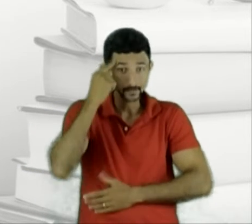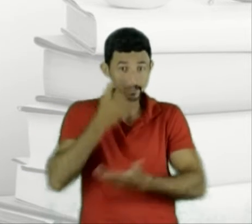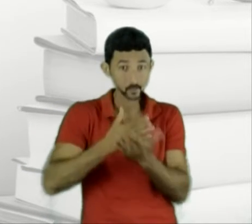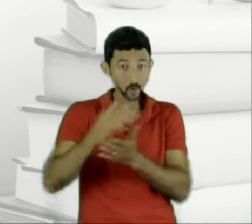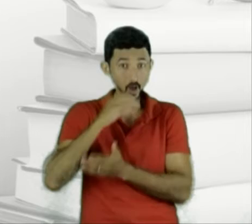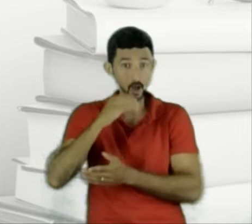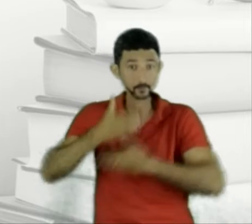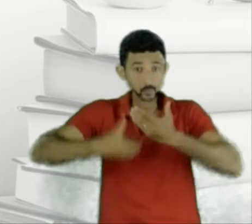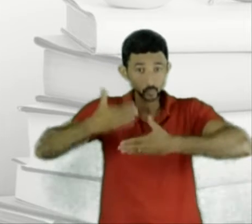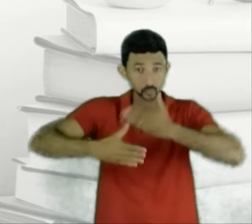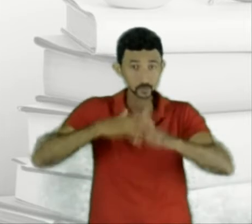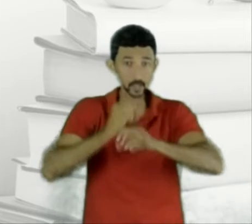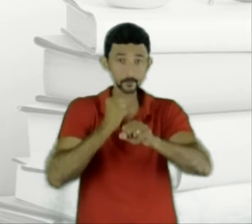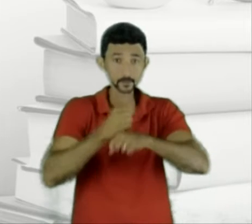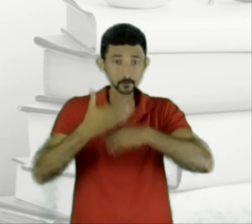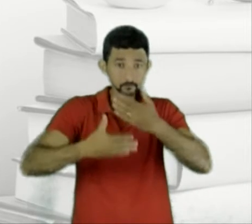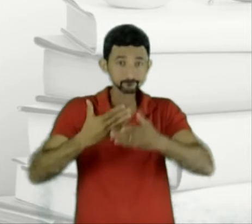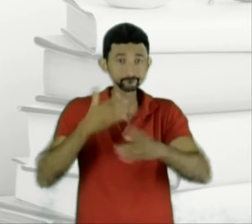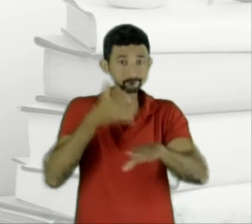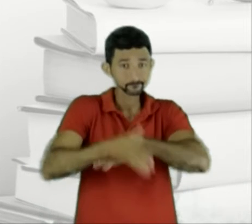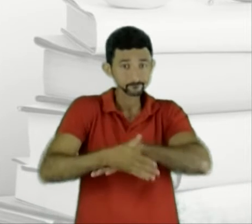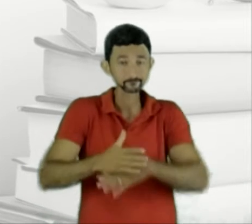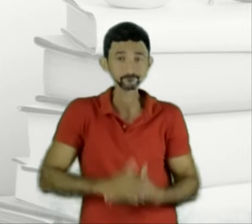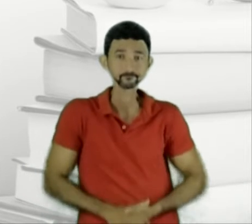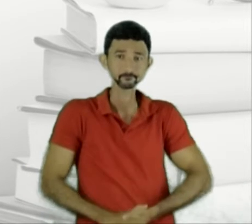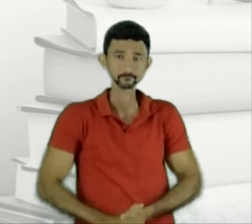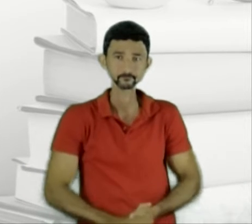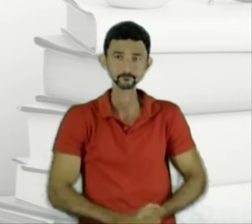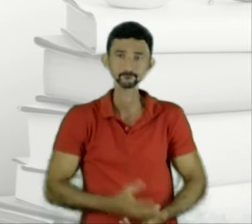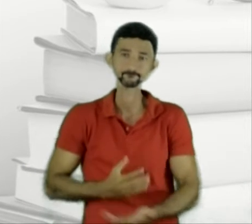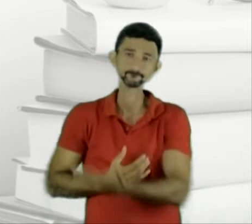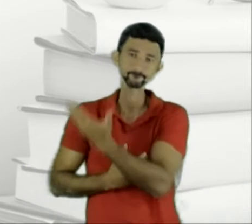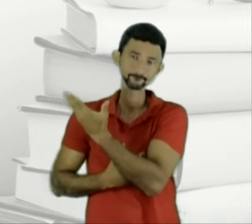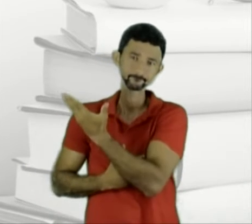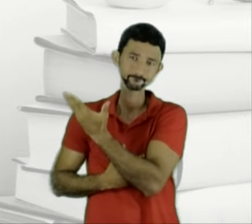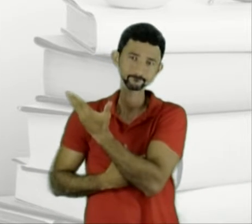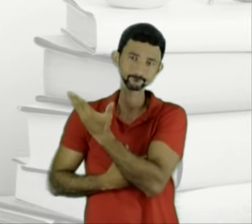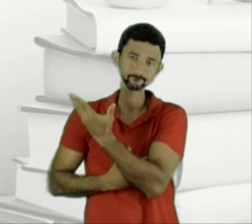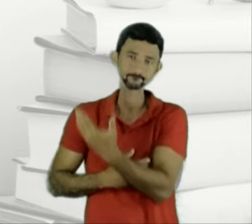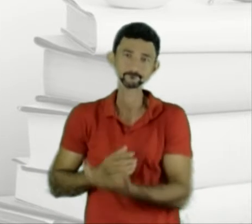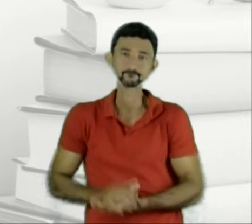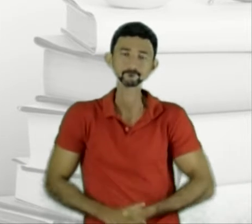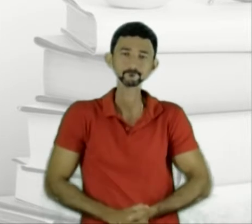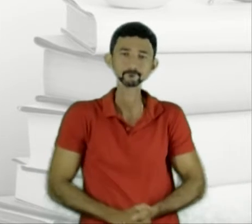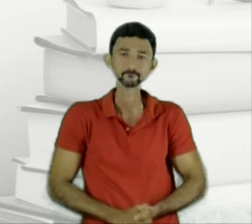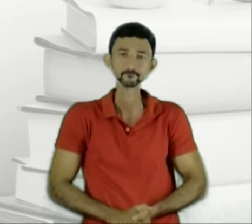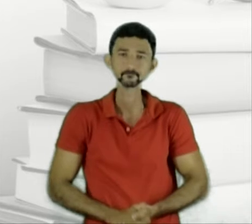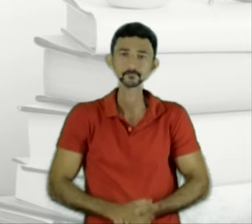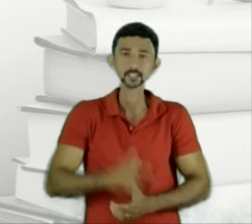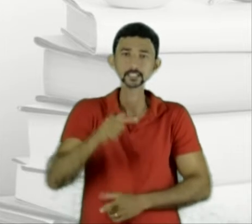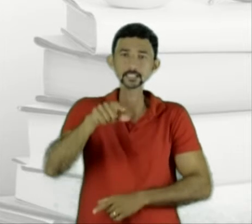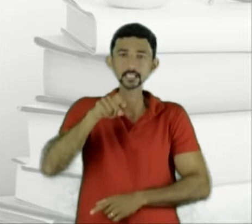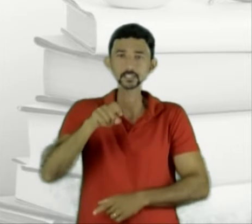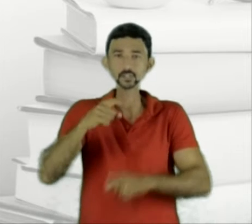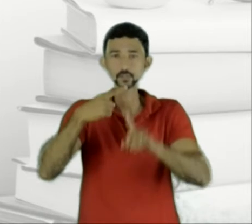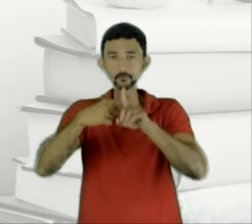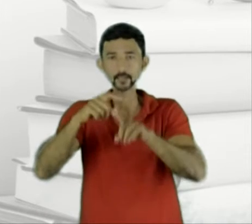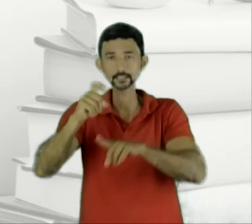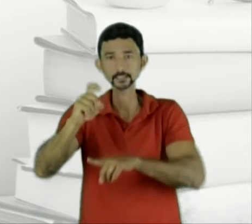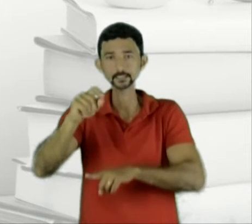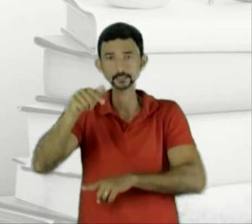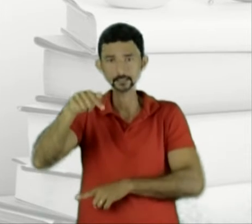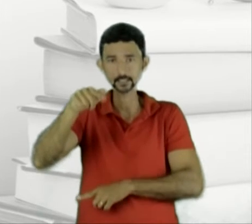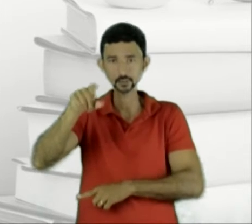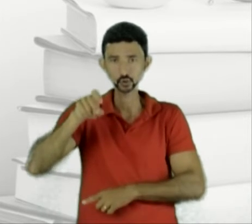3a ao quadrado b menos a ao quadrado b dá 2a ao quadrado b, certo? 7x mais